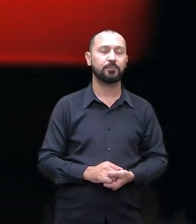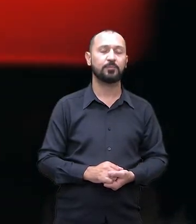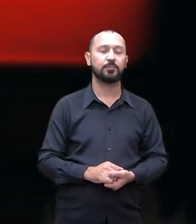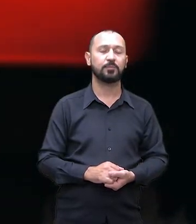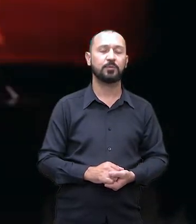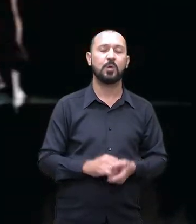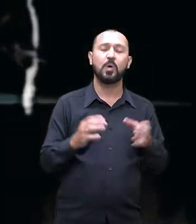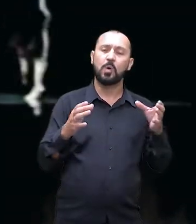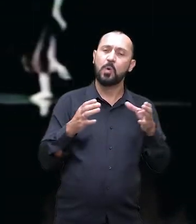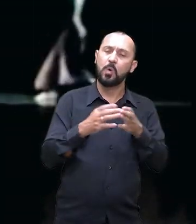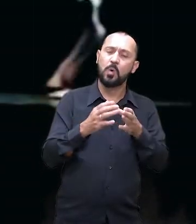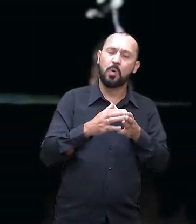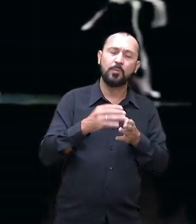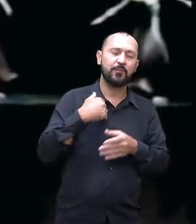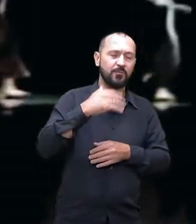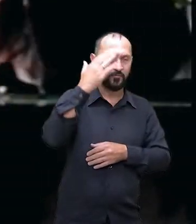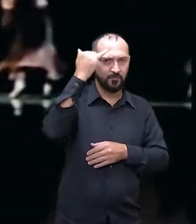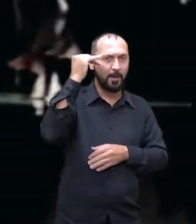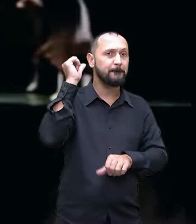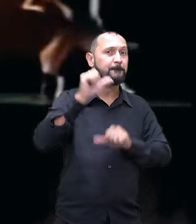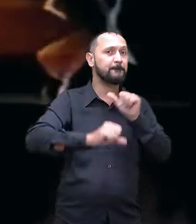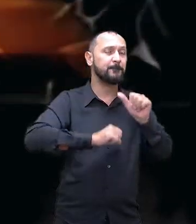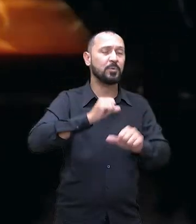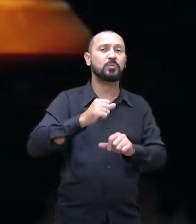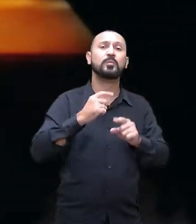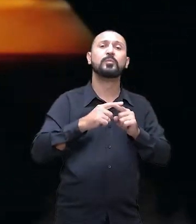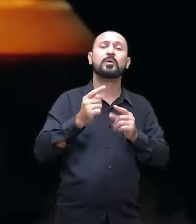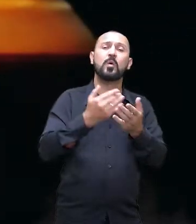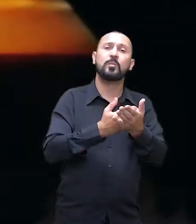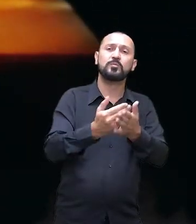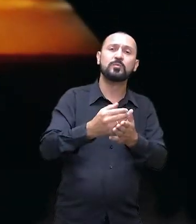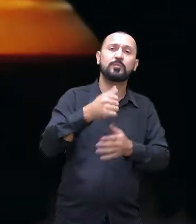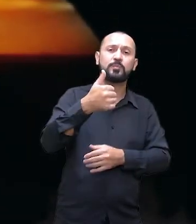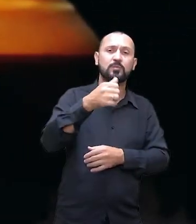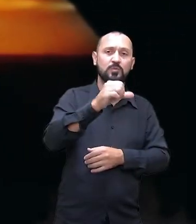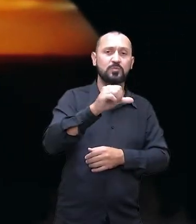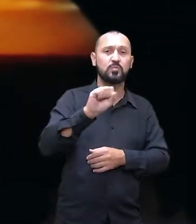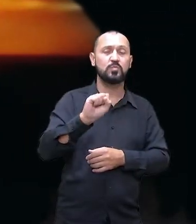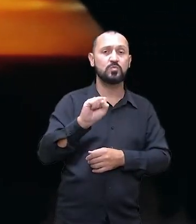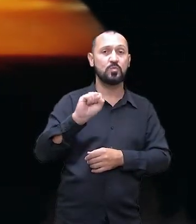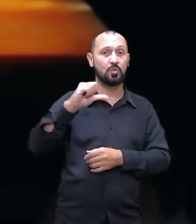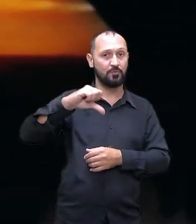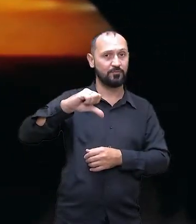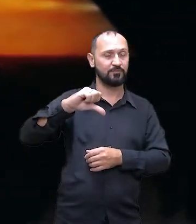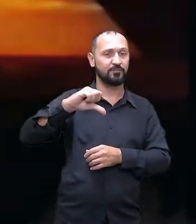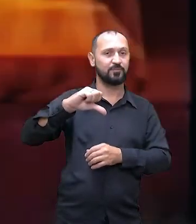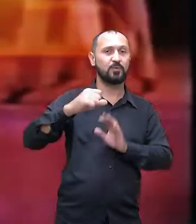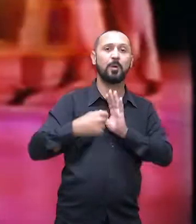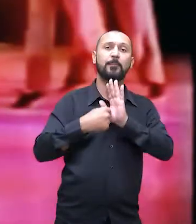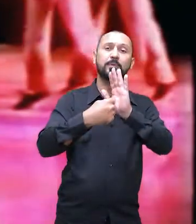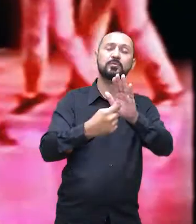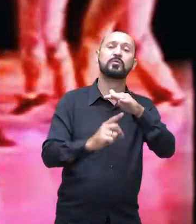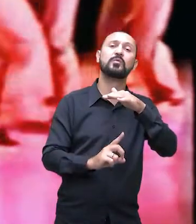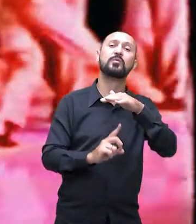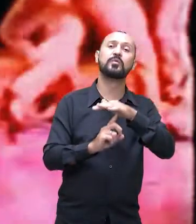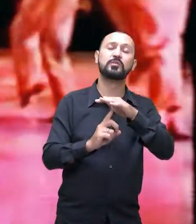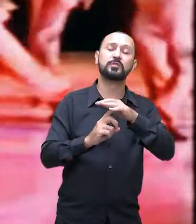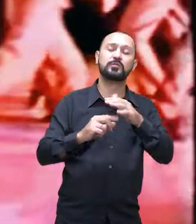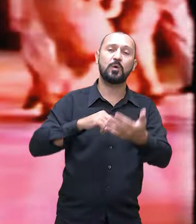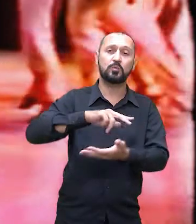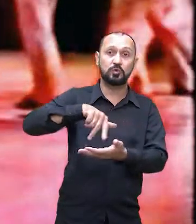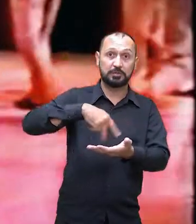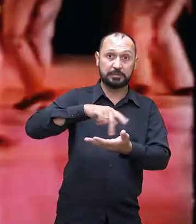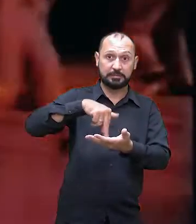A companhia se tornou conhecida nacionalmente a partir de 1989, quando se apresentou no Festival de Dança